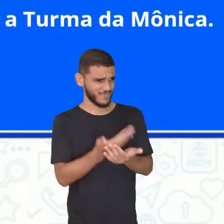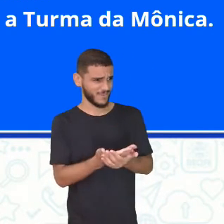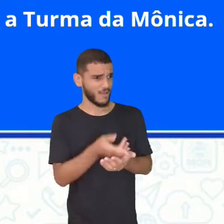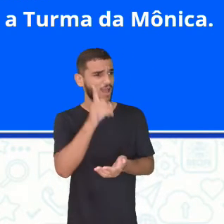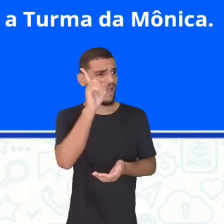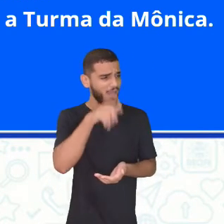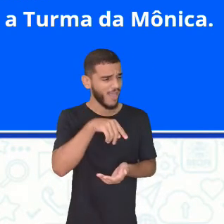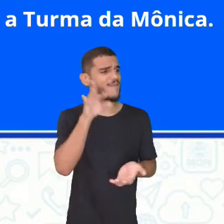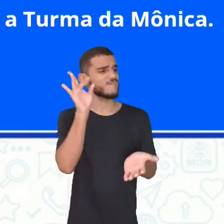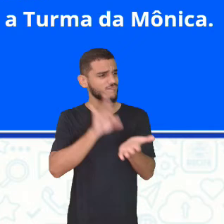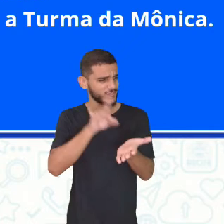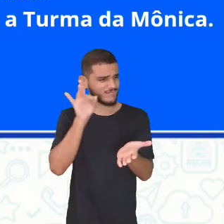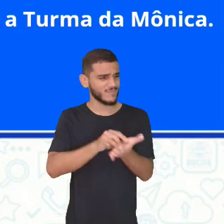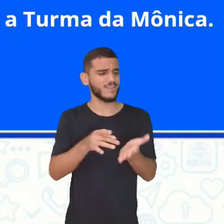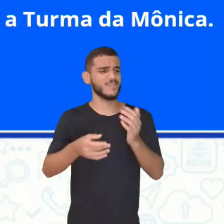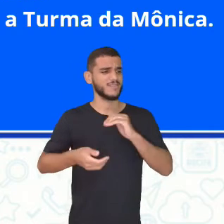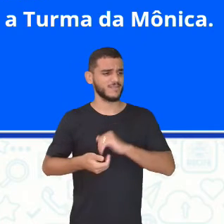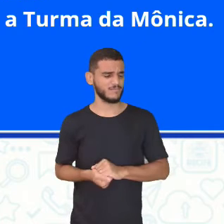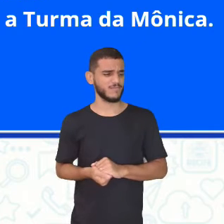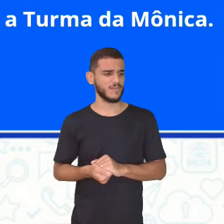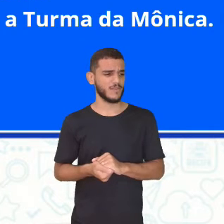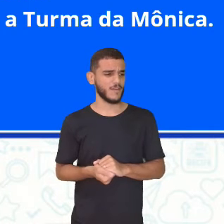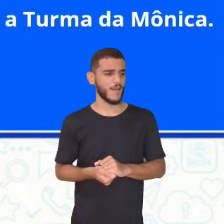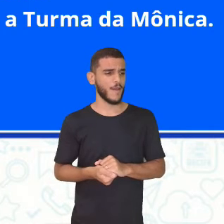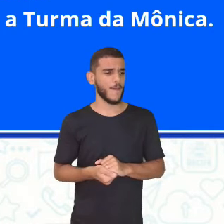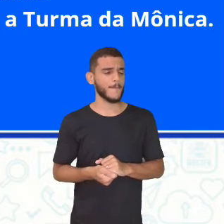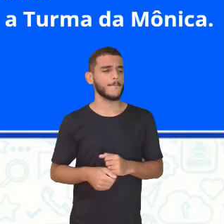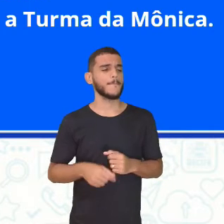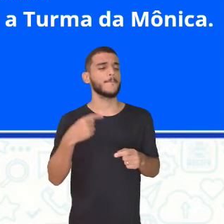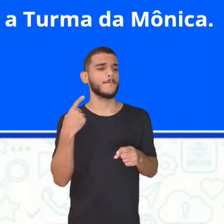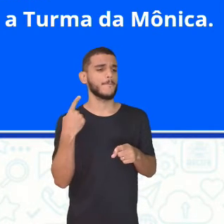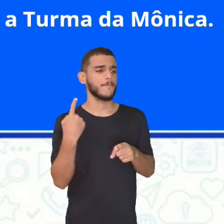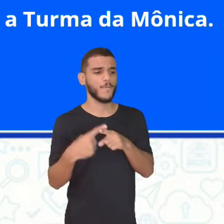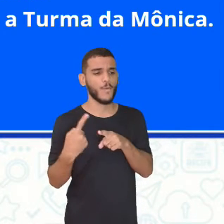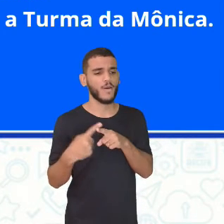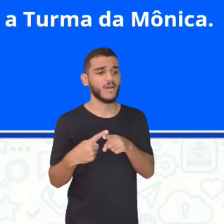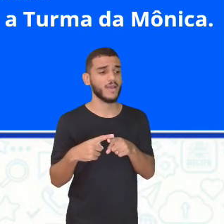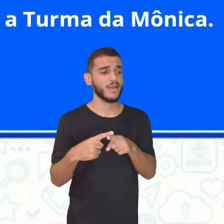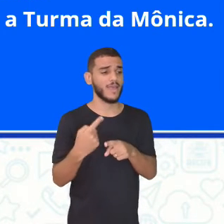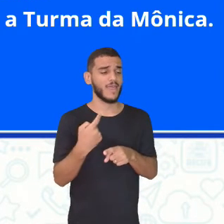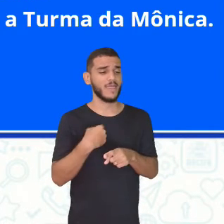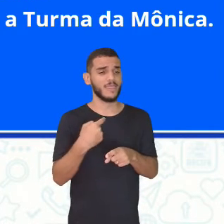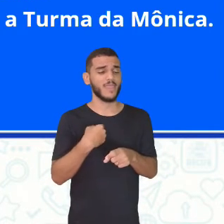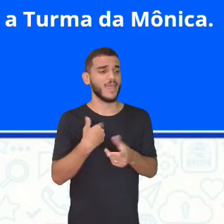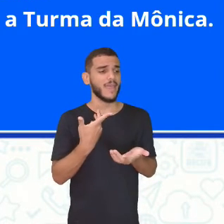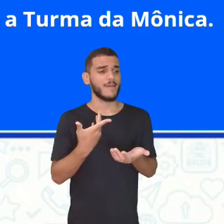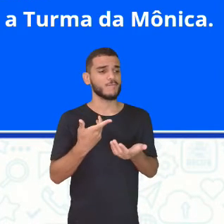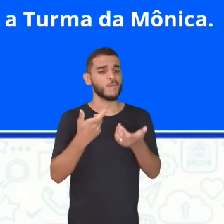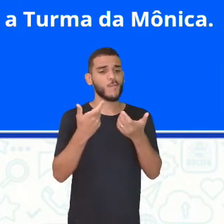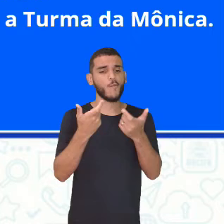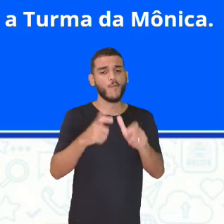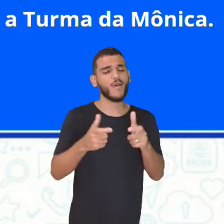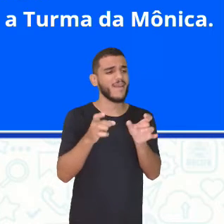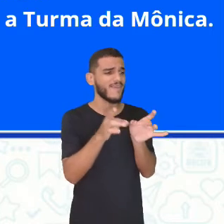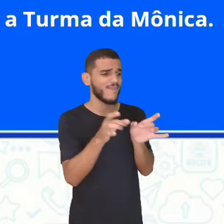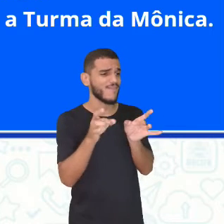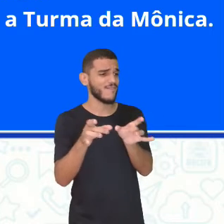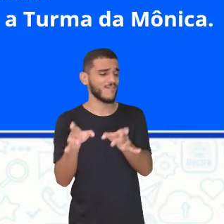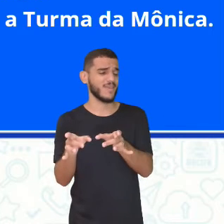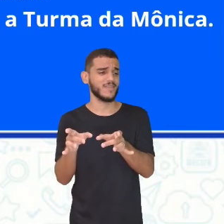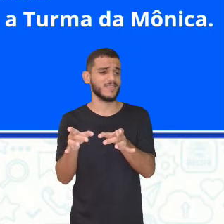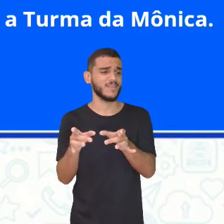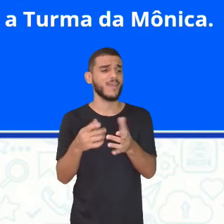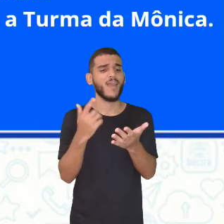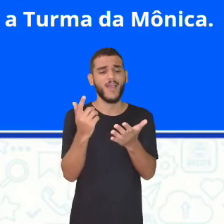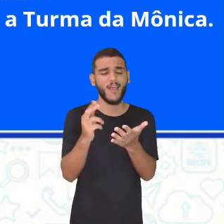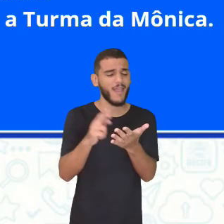é uma constatação. Em meus lançamentos nas livrarias, onde tenho contato direto com